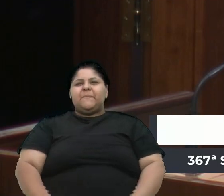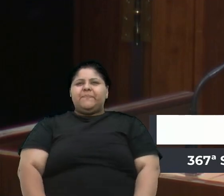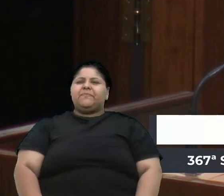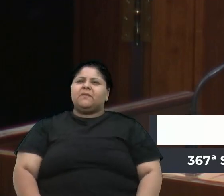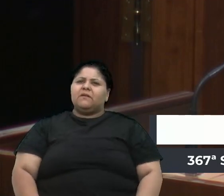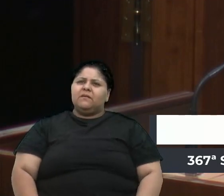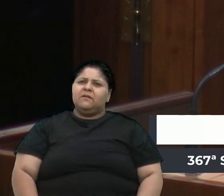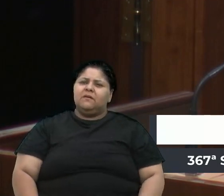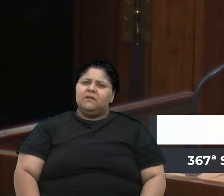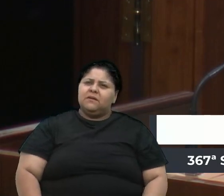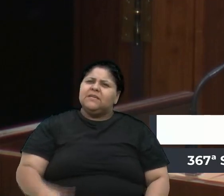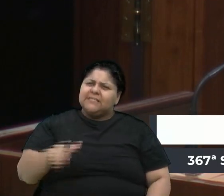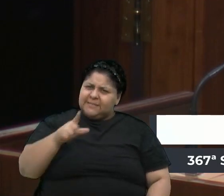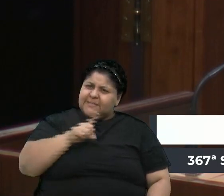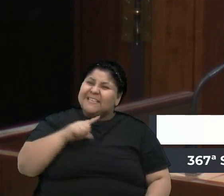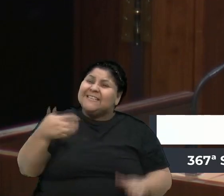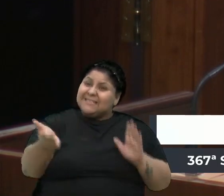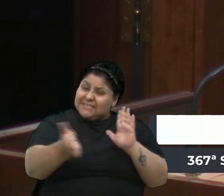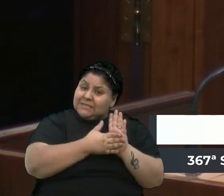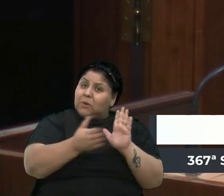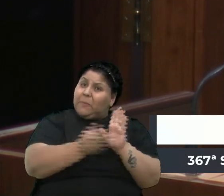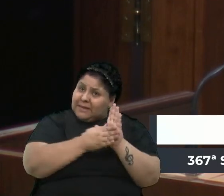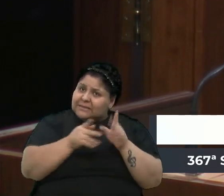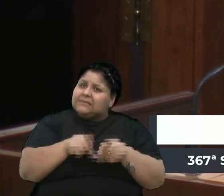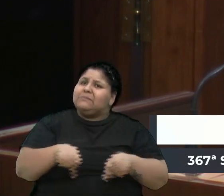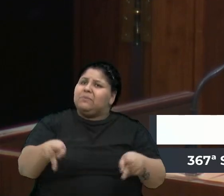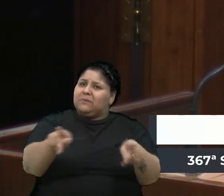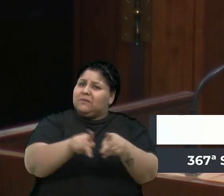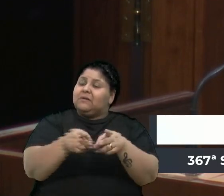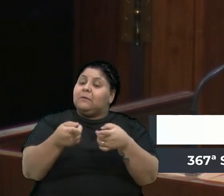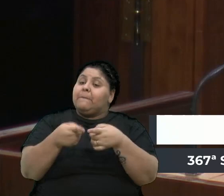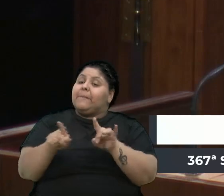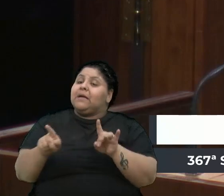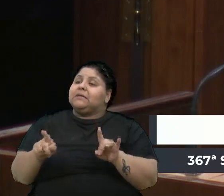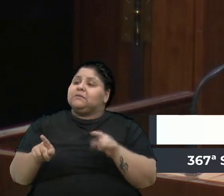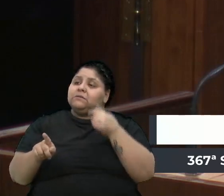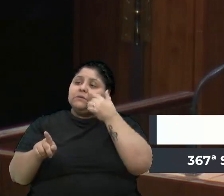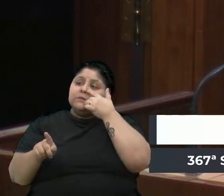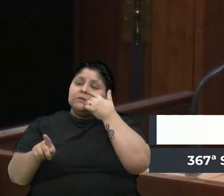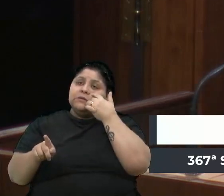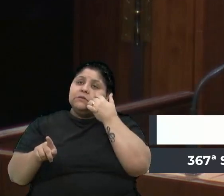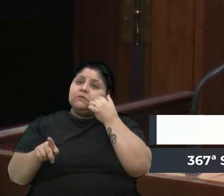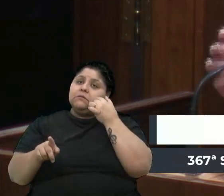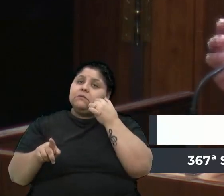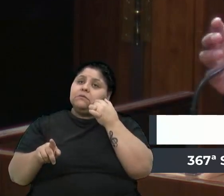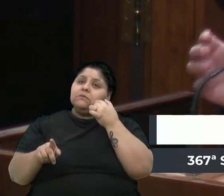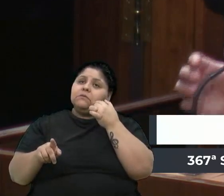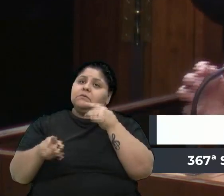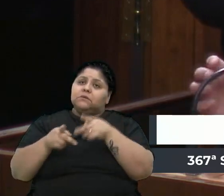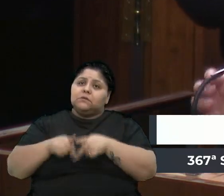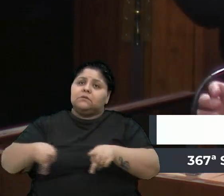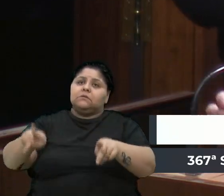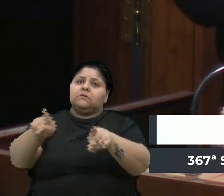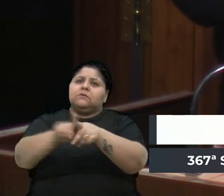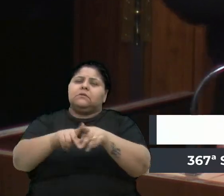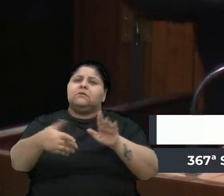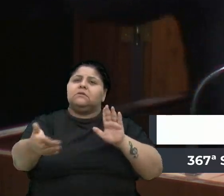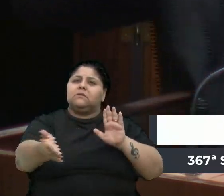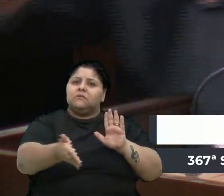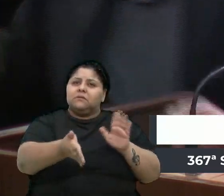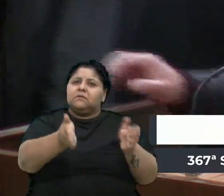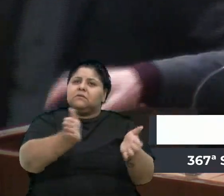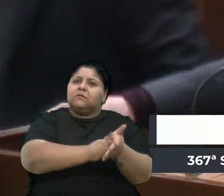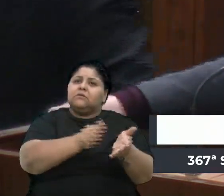E existe essa cobrança da população. Mas aí a população cobra